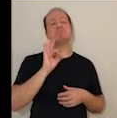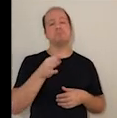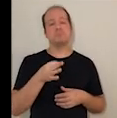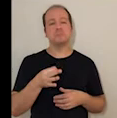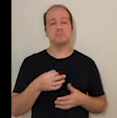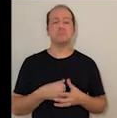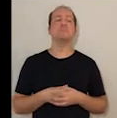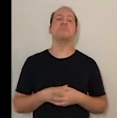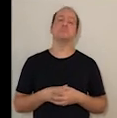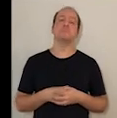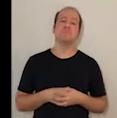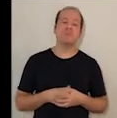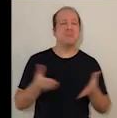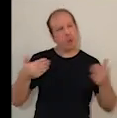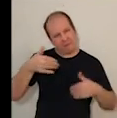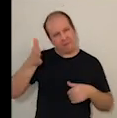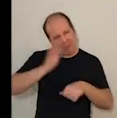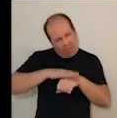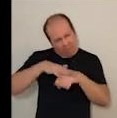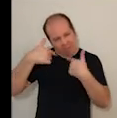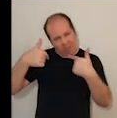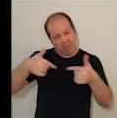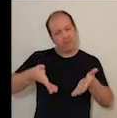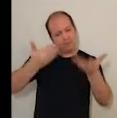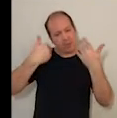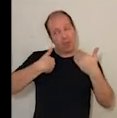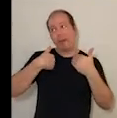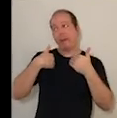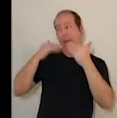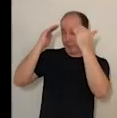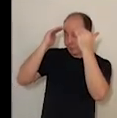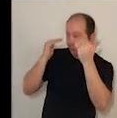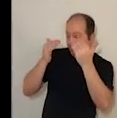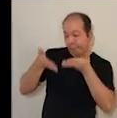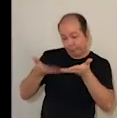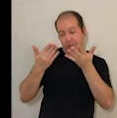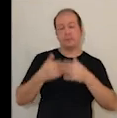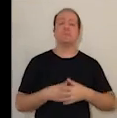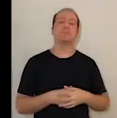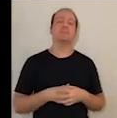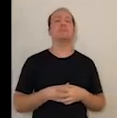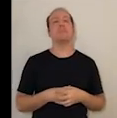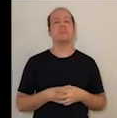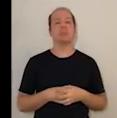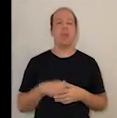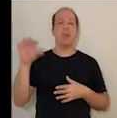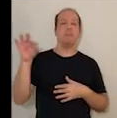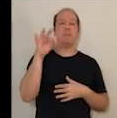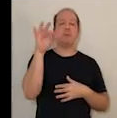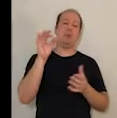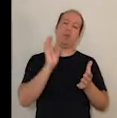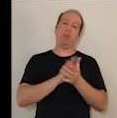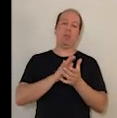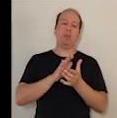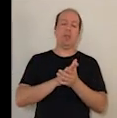Isso está ficando enfadonho. Agora mãos à obra. As ordens, meu senhor.